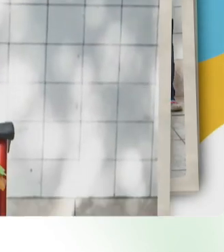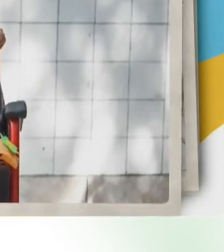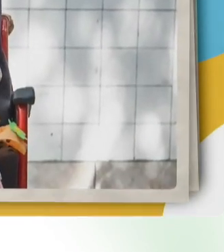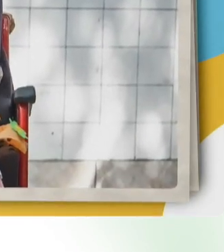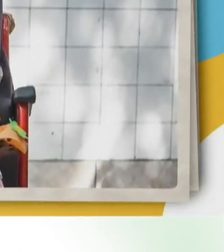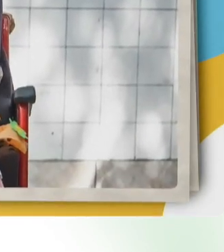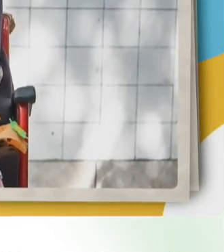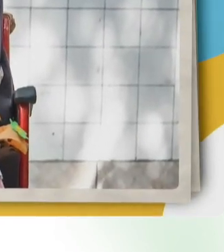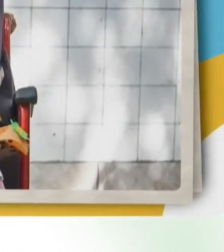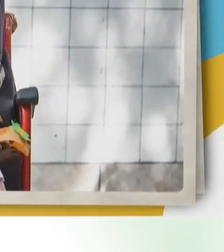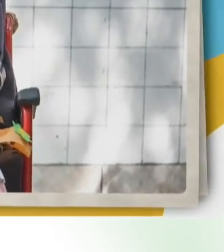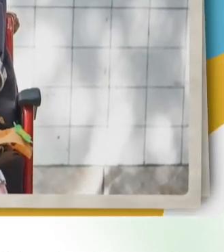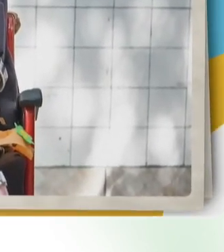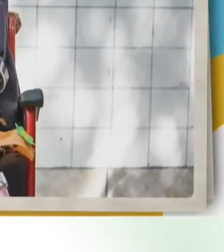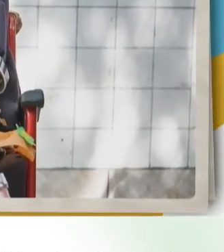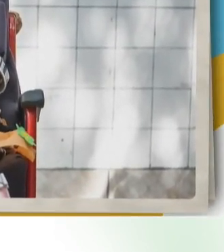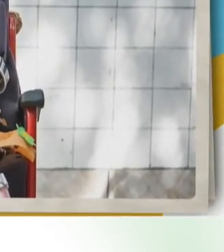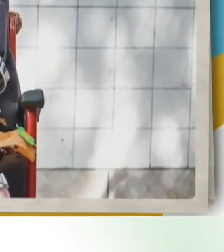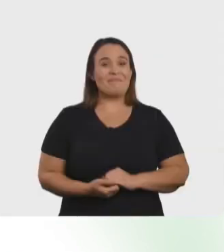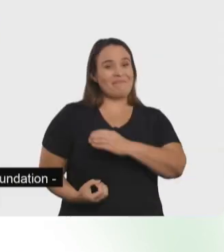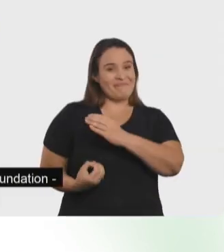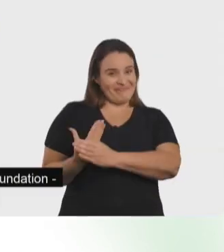da história e brincam juntas.